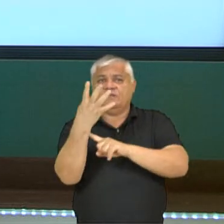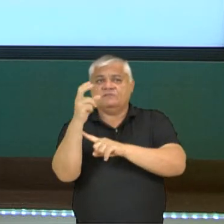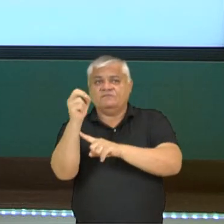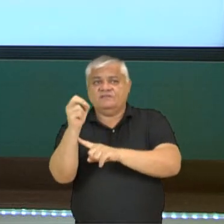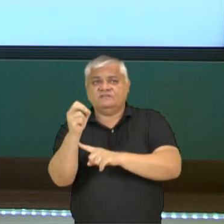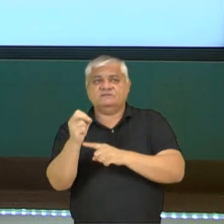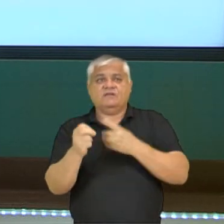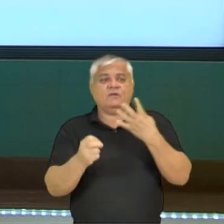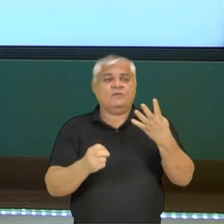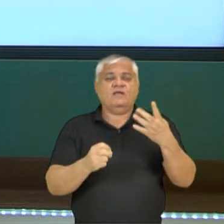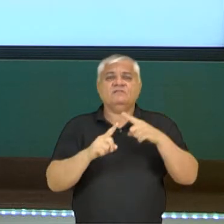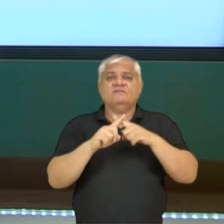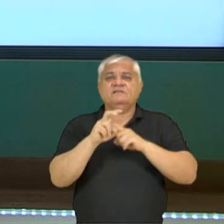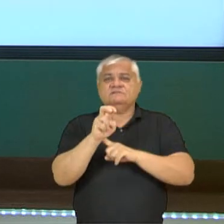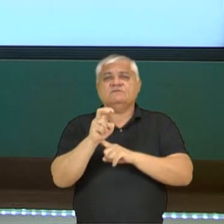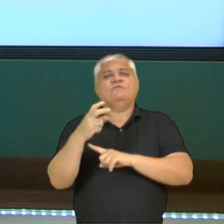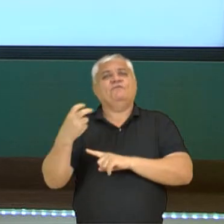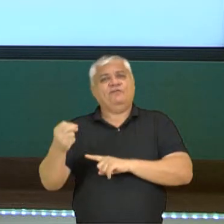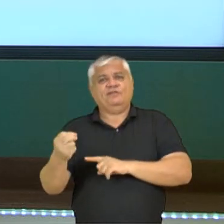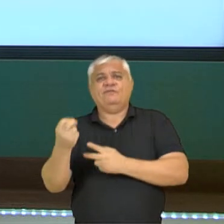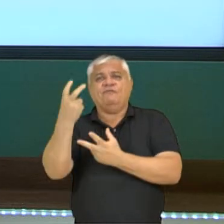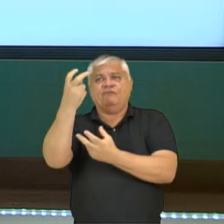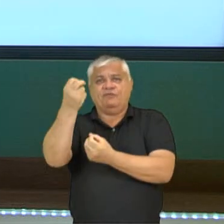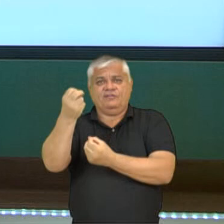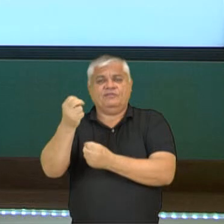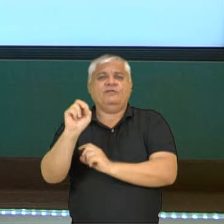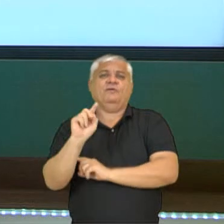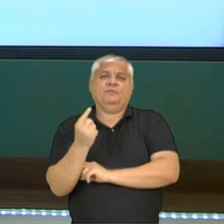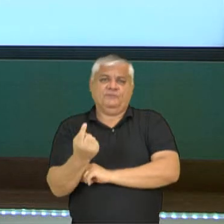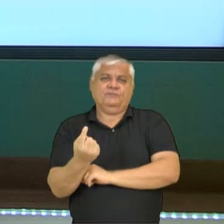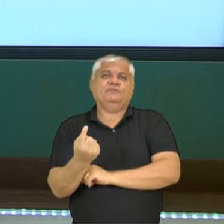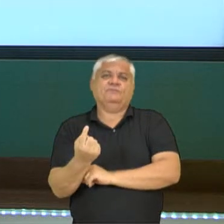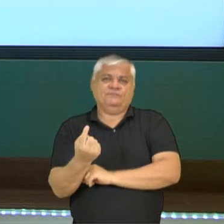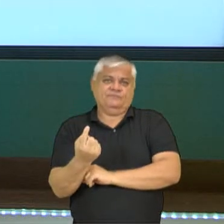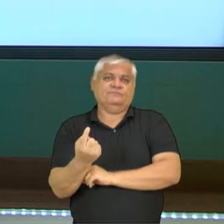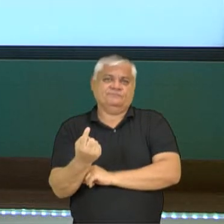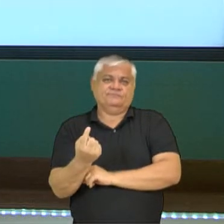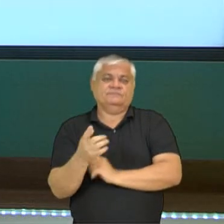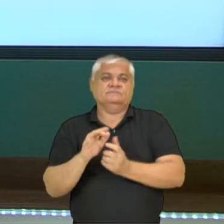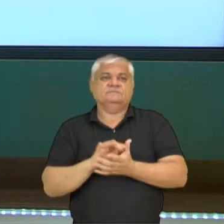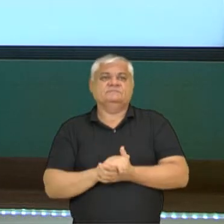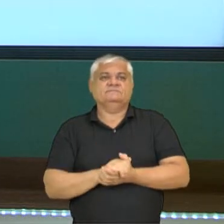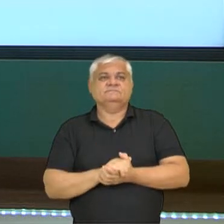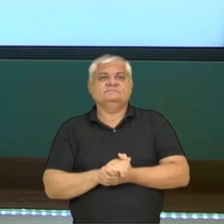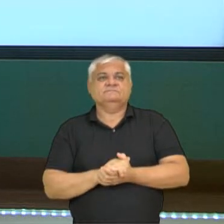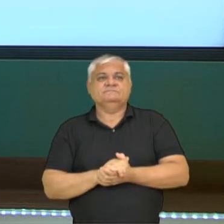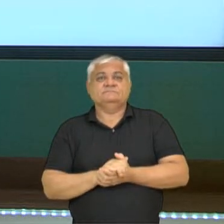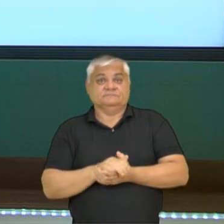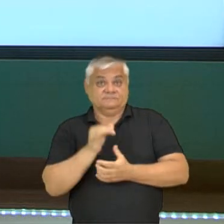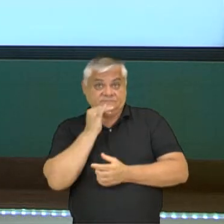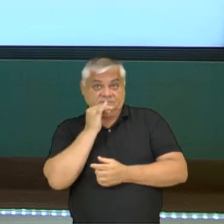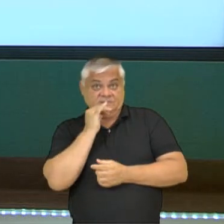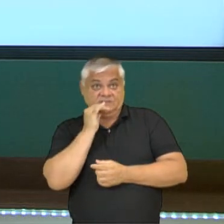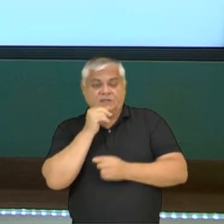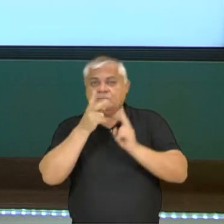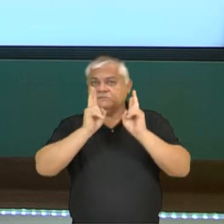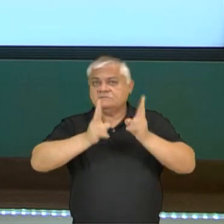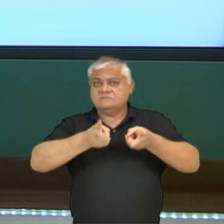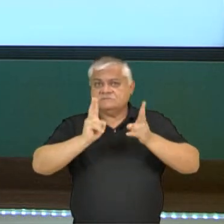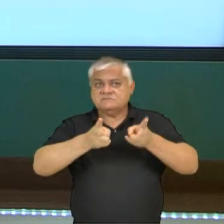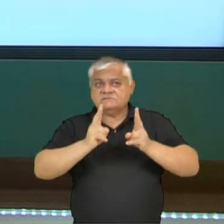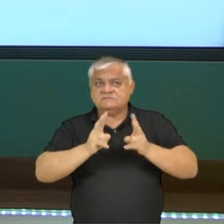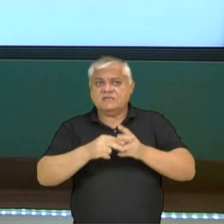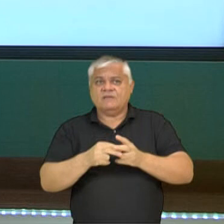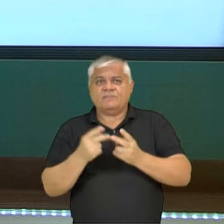20 e 4 vezes 5 é 20. 20 dividido por 20 é 1 também. Então, nós teremos sempre